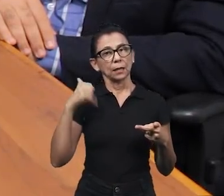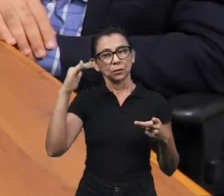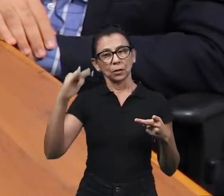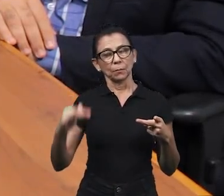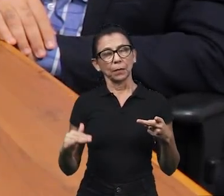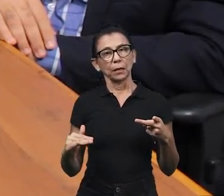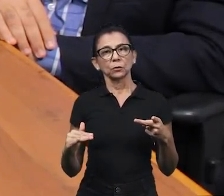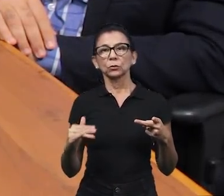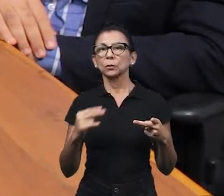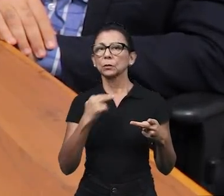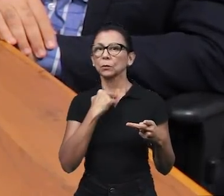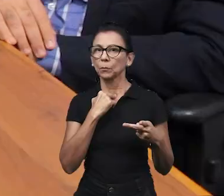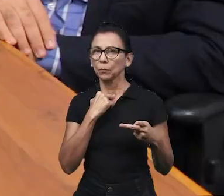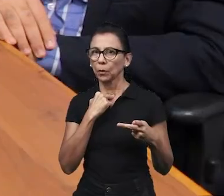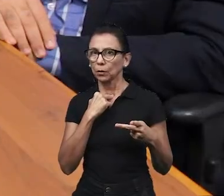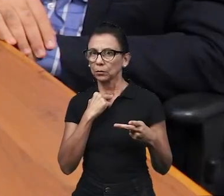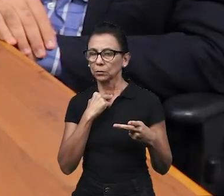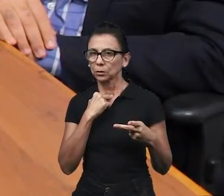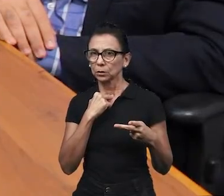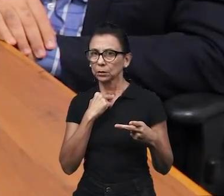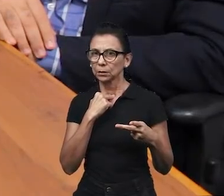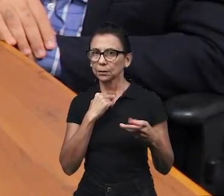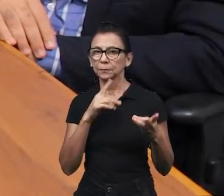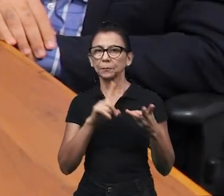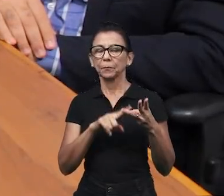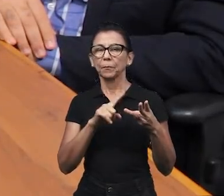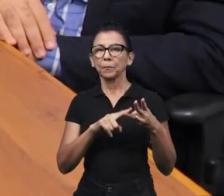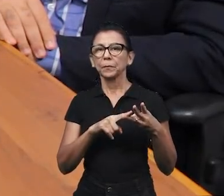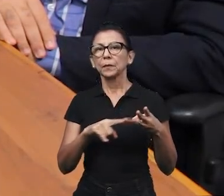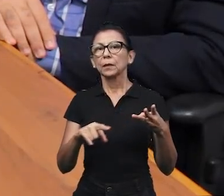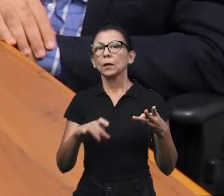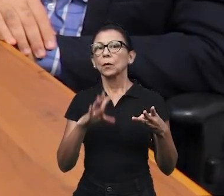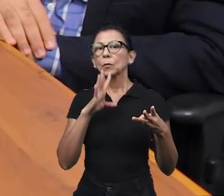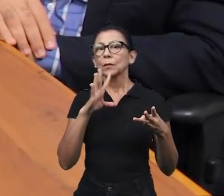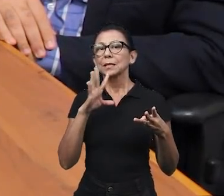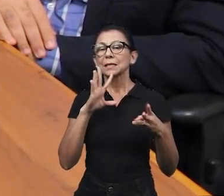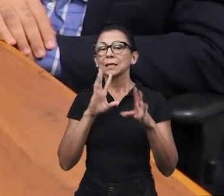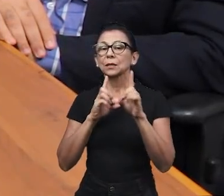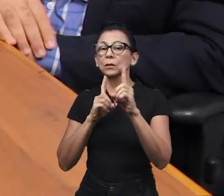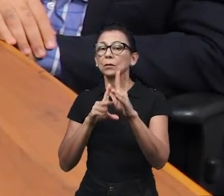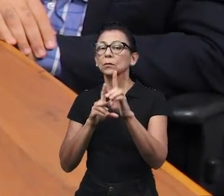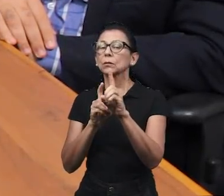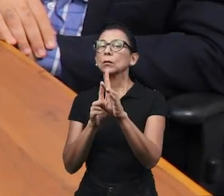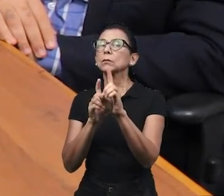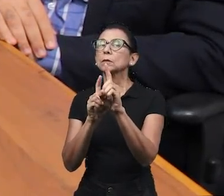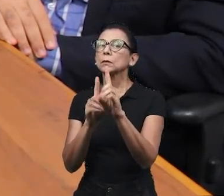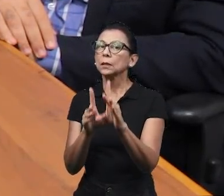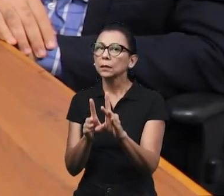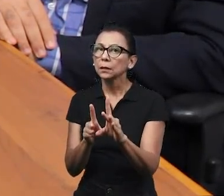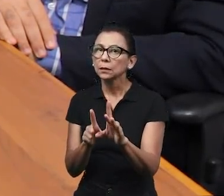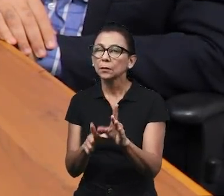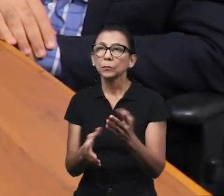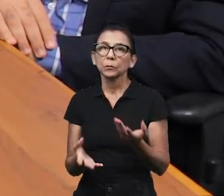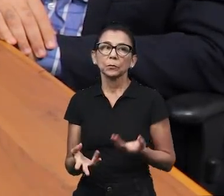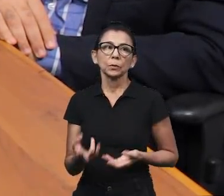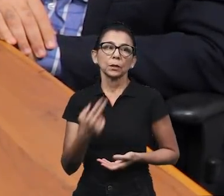Acima de tudo, conhecimento das doutrinas. Precisa ter conhecimento das doutrinas. Porque nós não podemos trazer pessoas